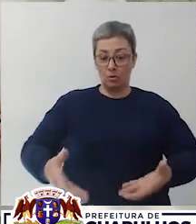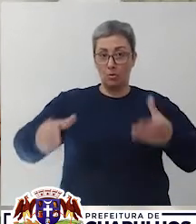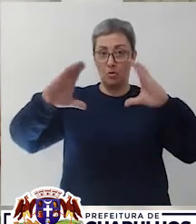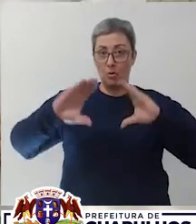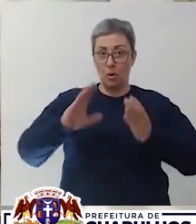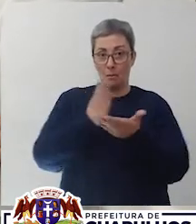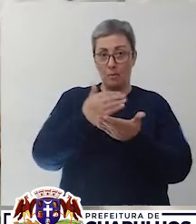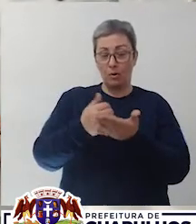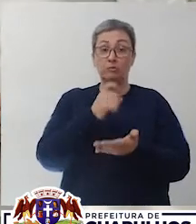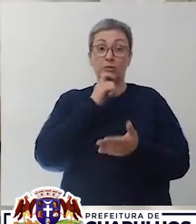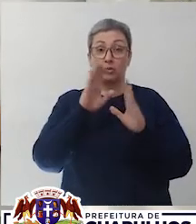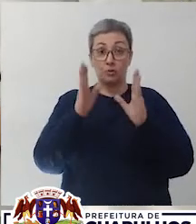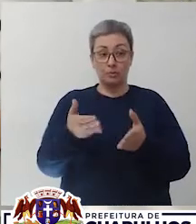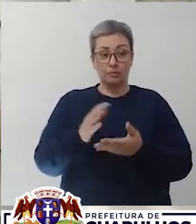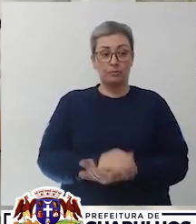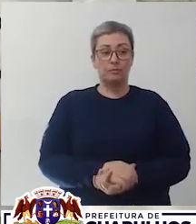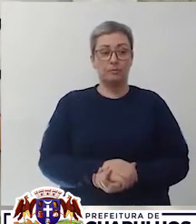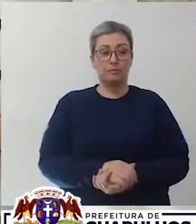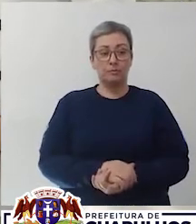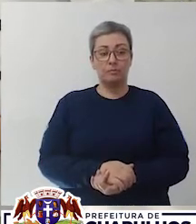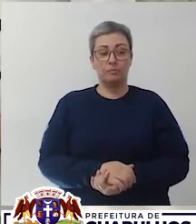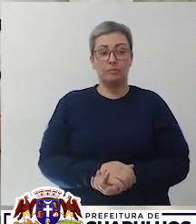Pronto, vamos desenformar o bolo que já está frio.